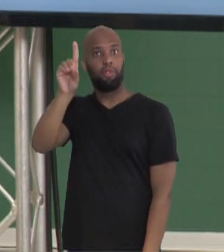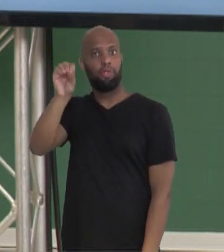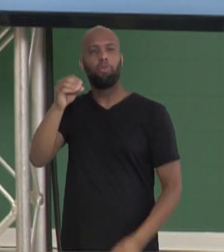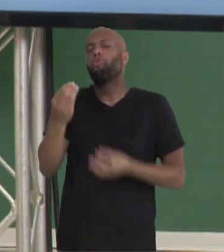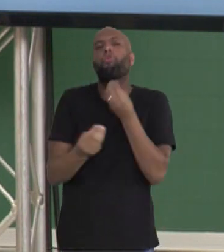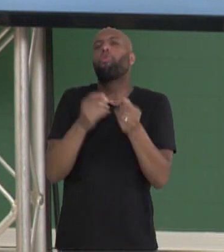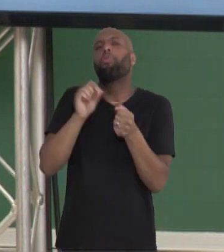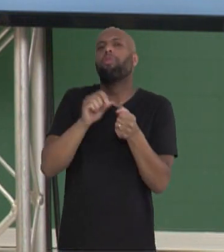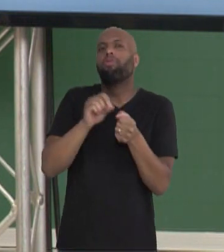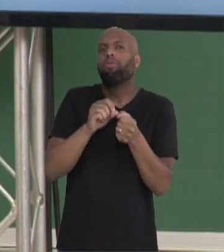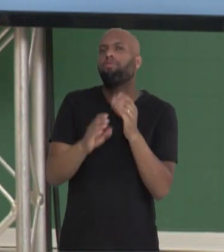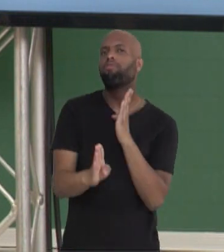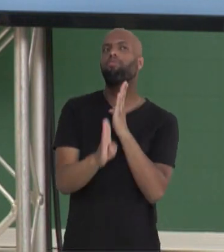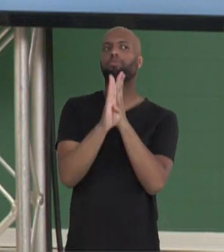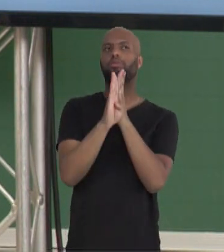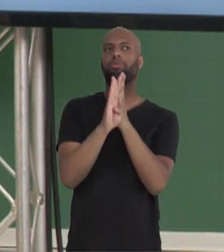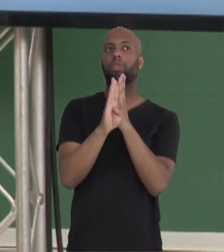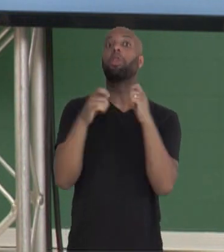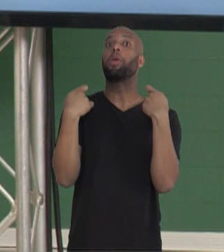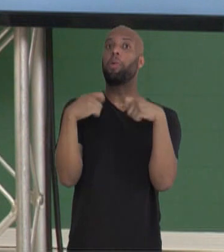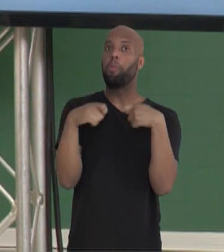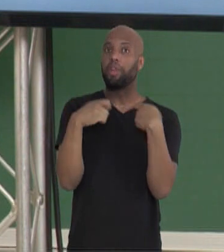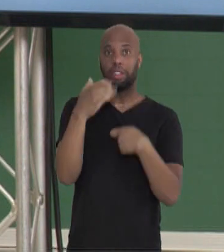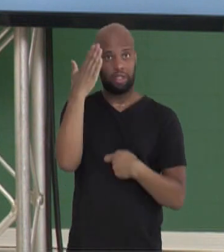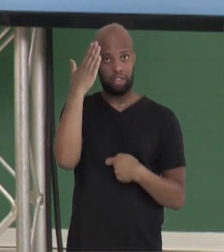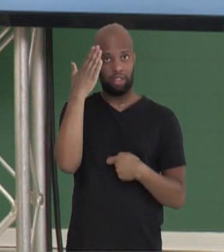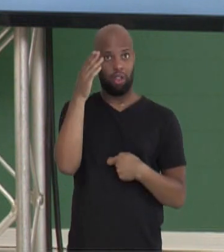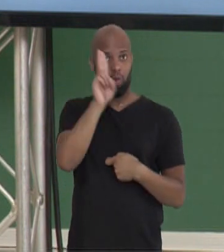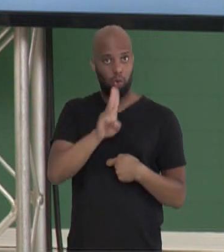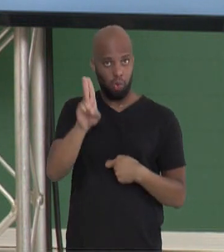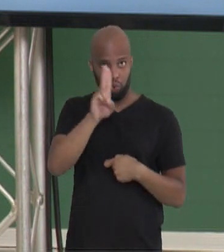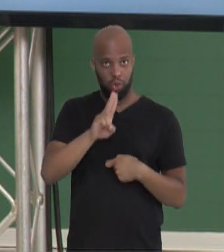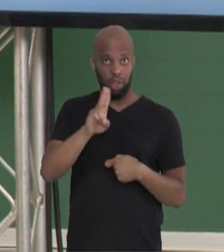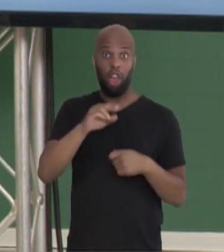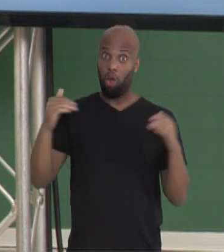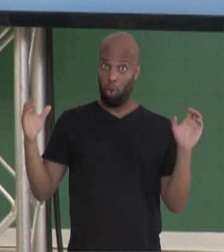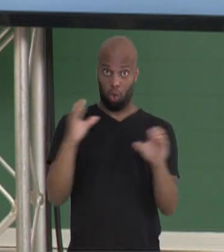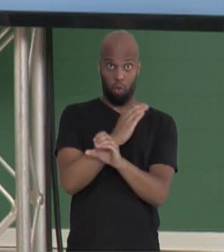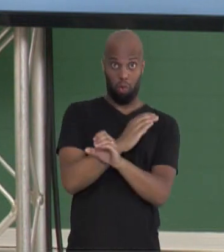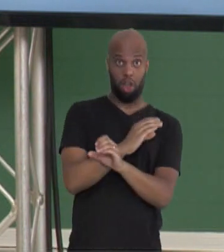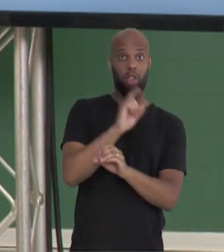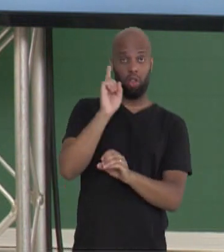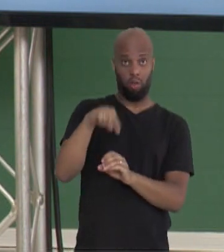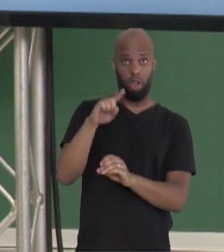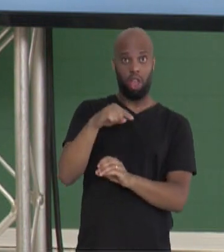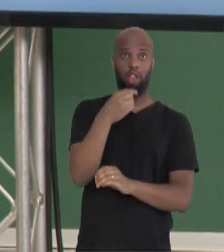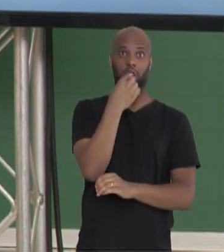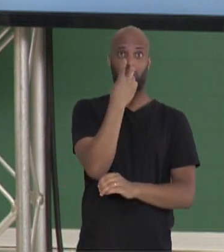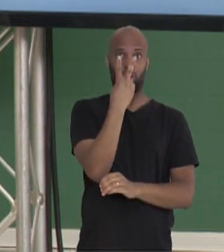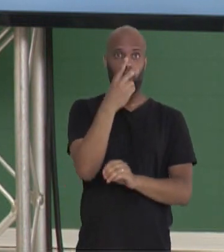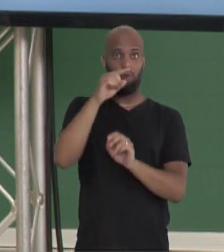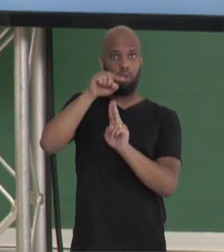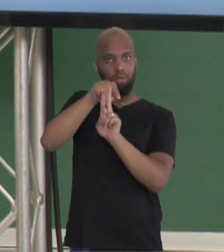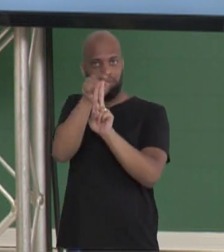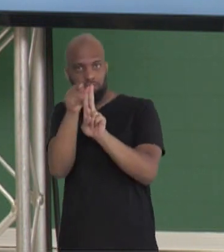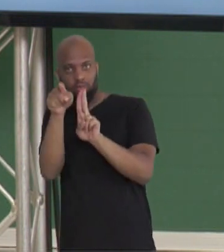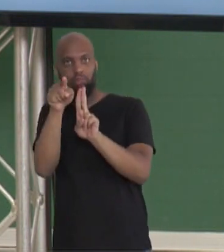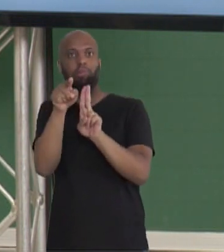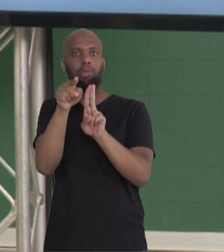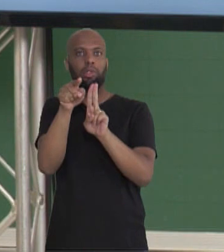seno? Período vai ser determinado por um período completo, que eu falei para vocês, que é o 2π, tá? Dividido